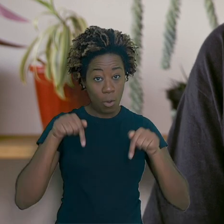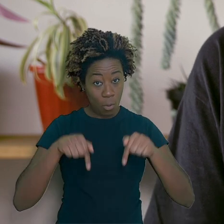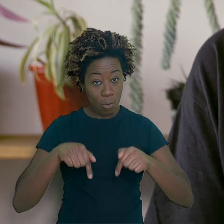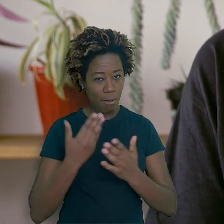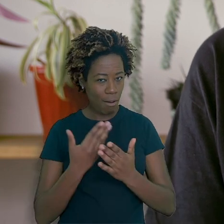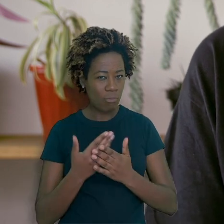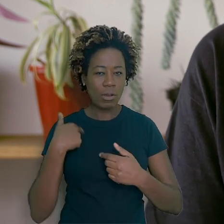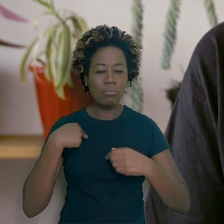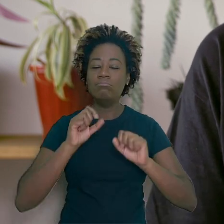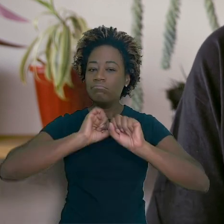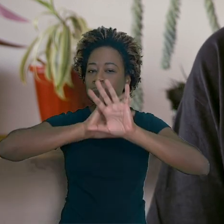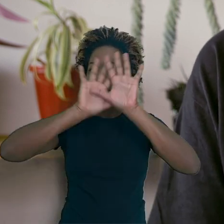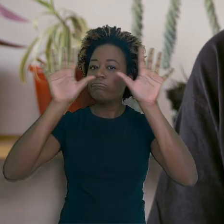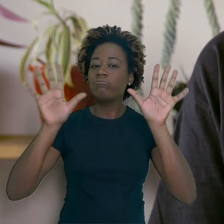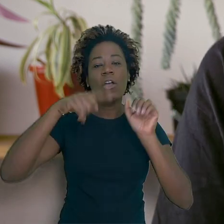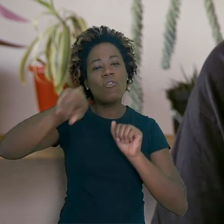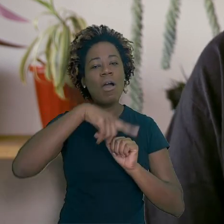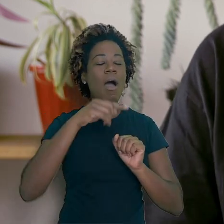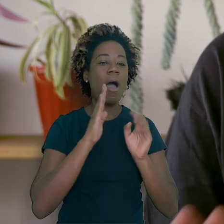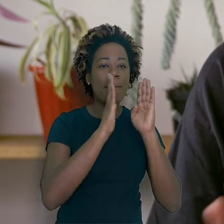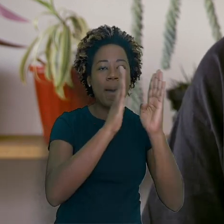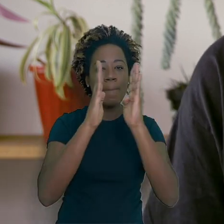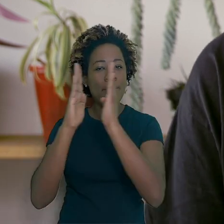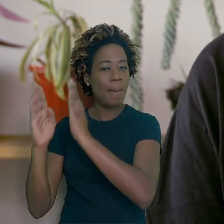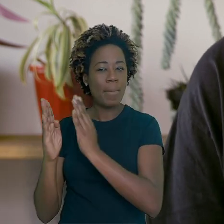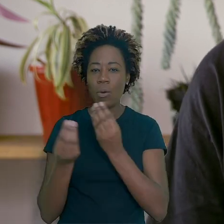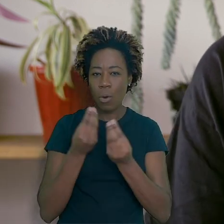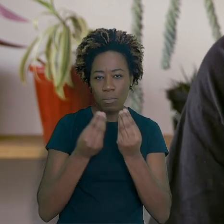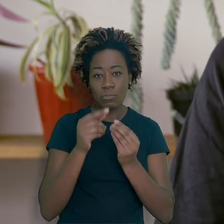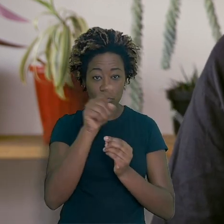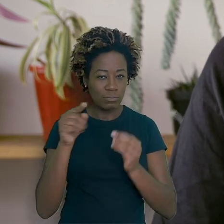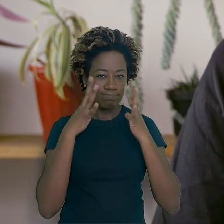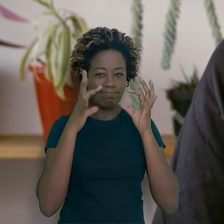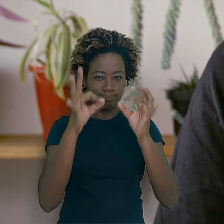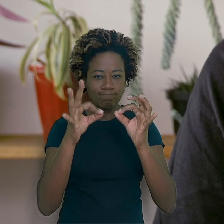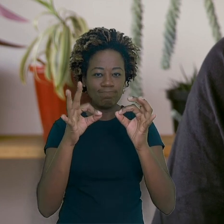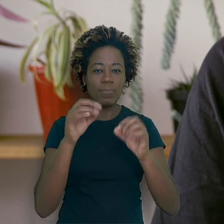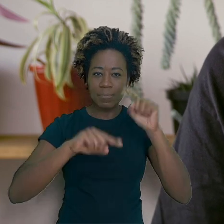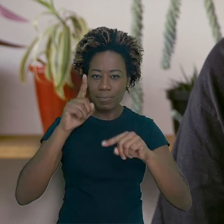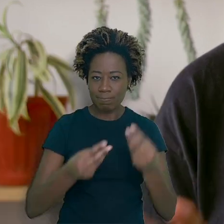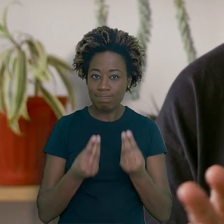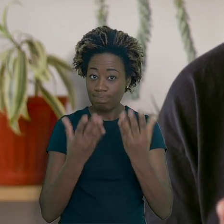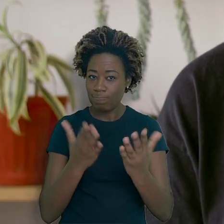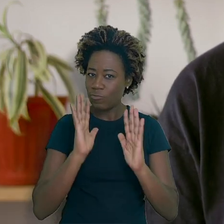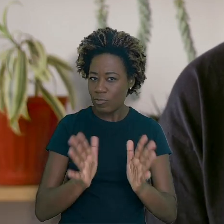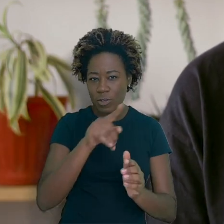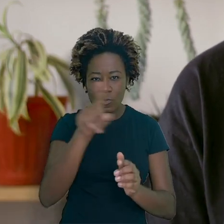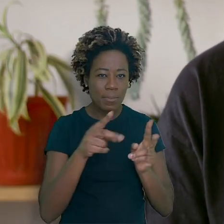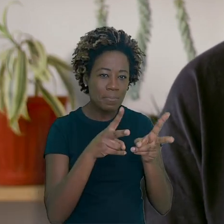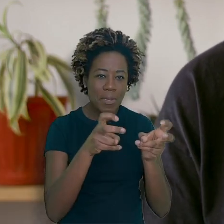vídeo aula, eu vou dar um panorama e uma perspectiva do que cada uma pode ser. Eu peço para você se atentar no material que você recebeu